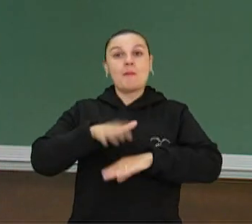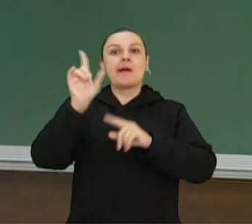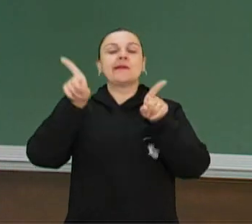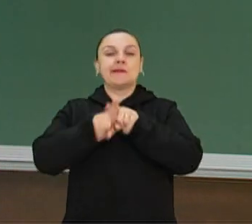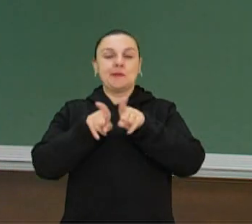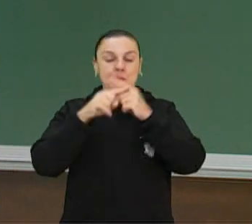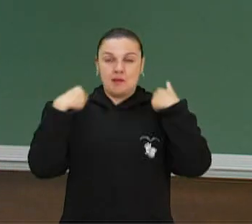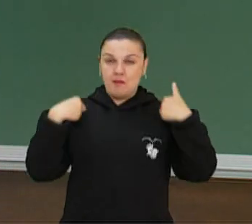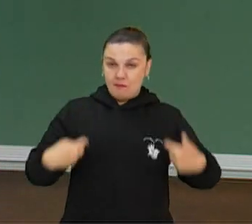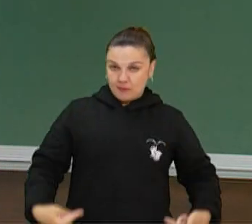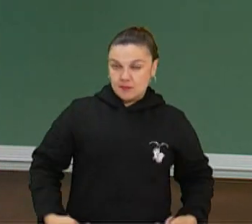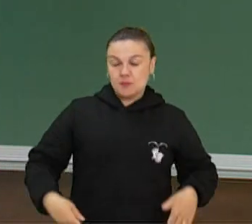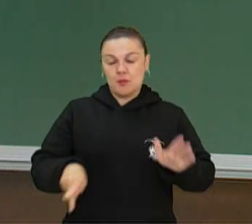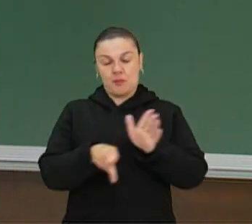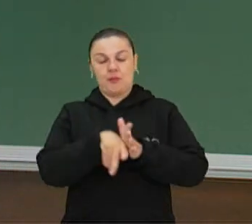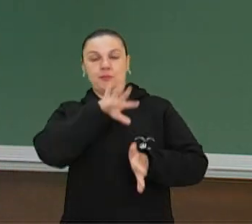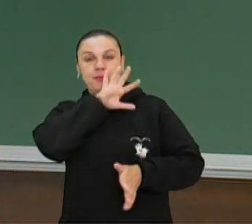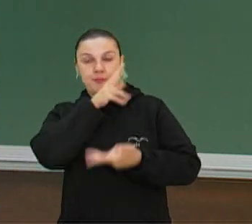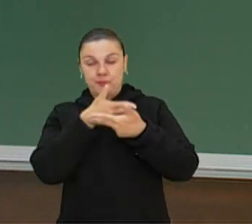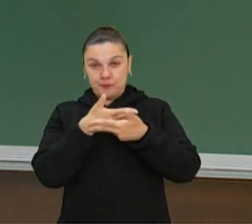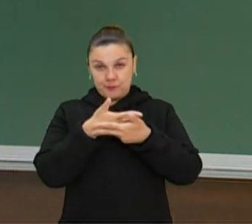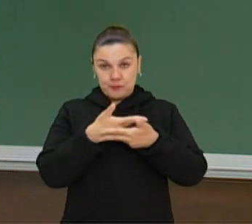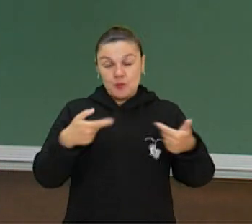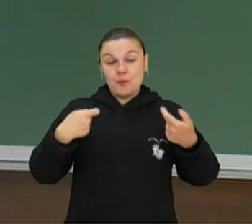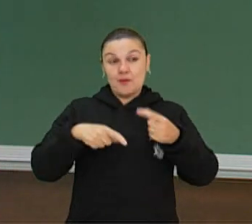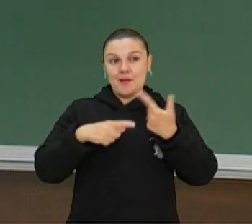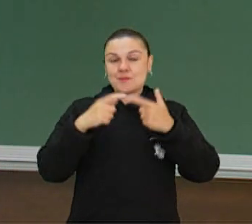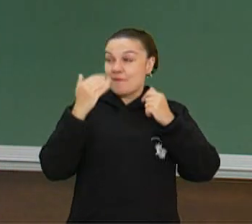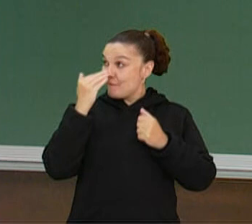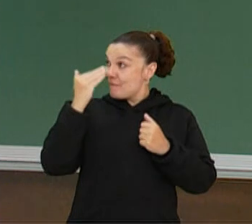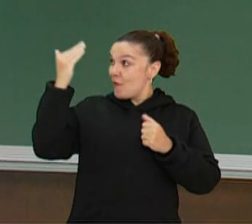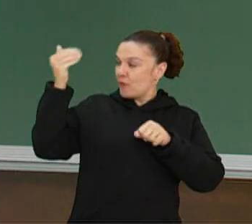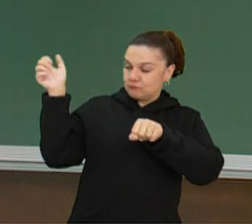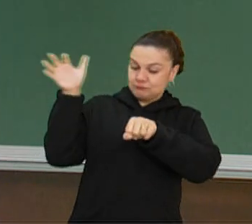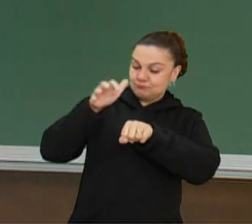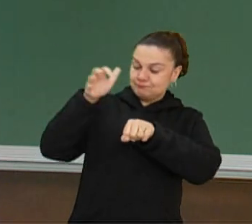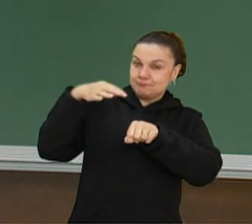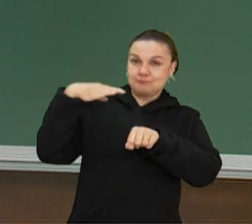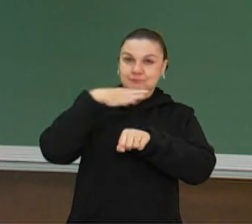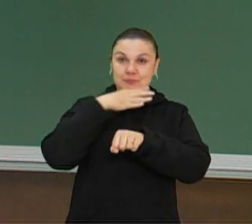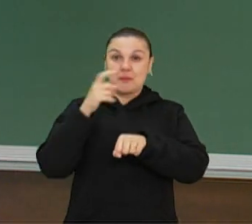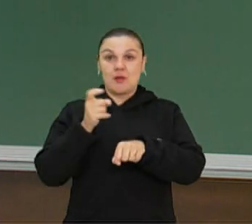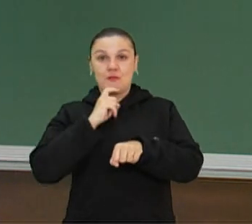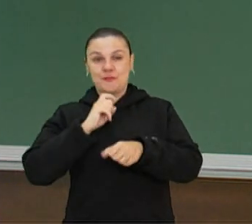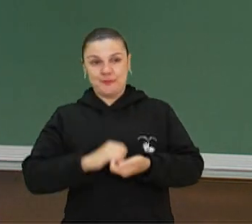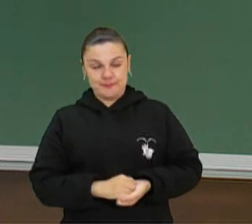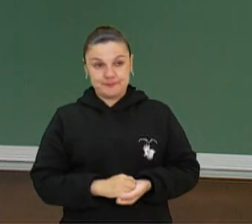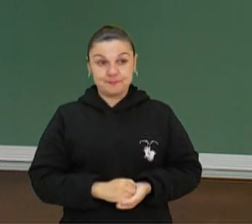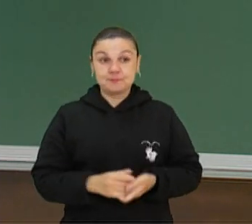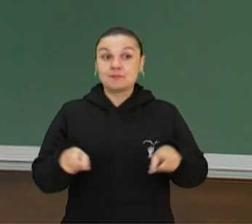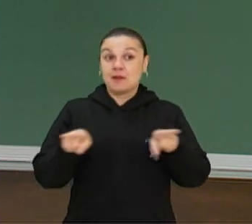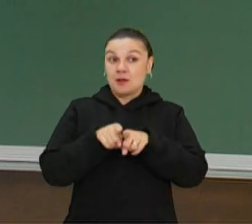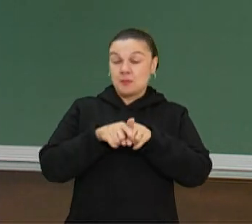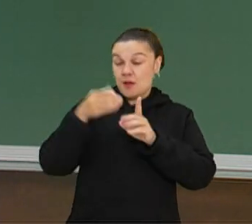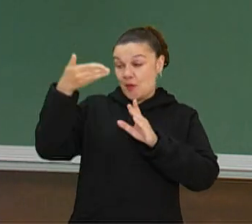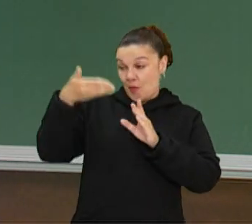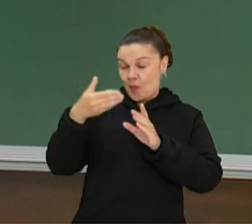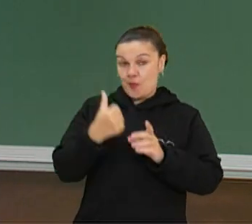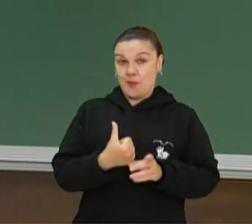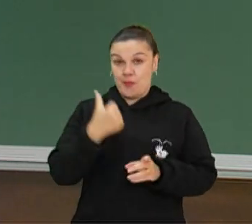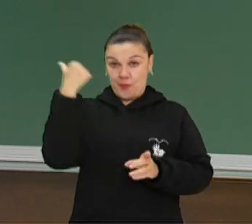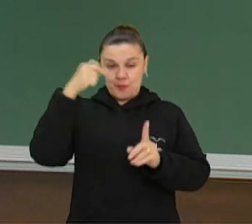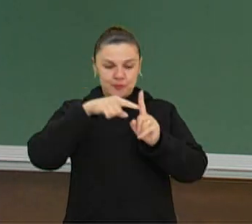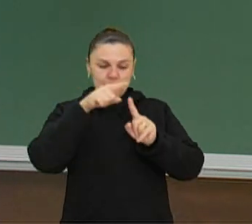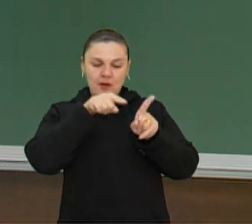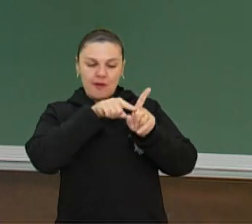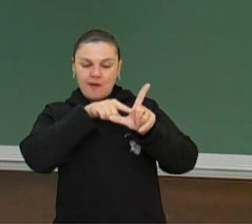também a temperatura do corpo, já que ele utiliza o meio externo para controle de temperatura. Tá? Nós temos também esse outro gráfico que